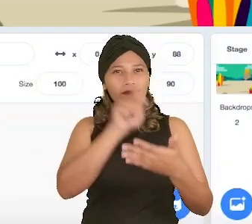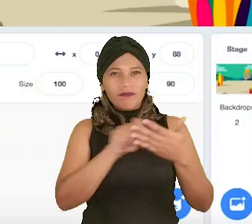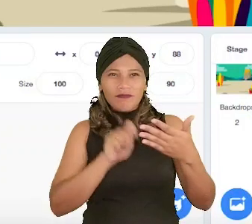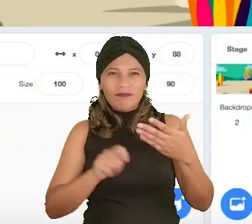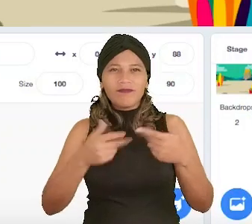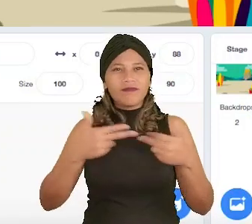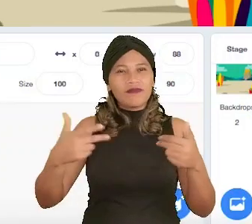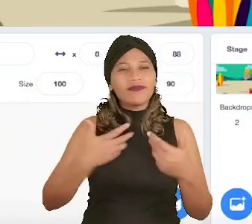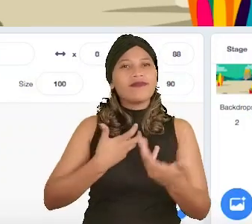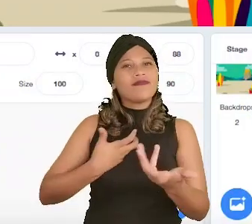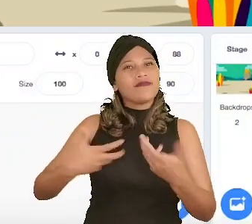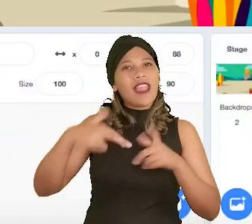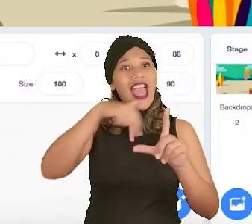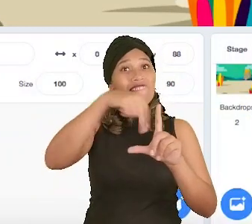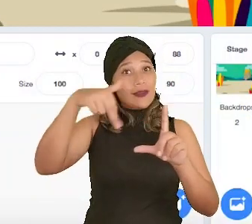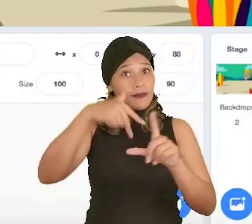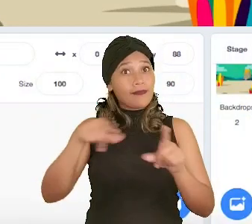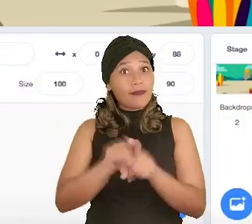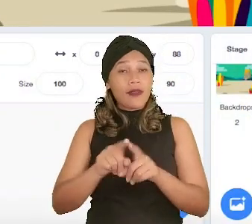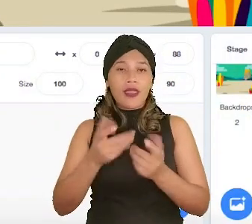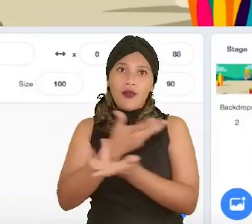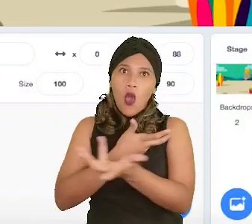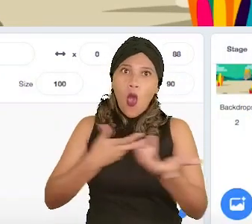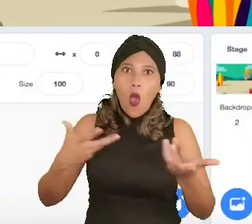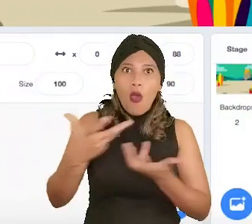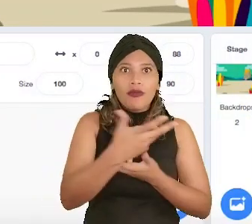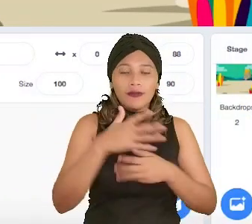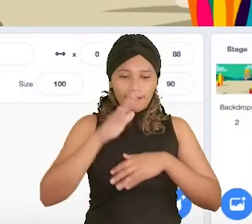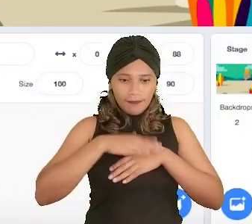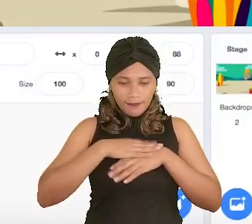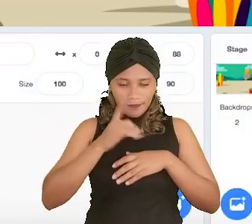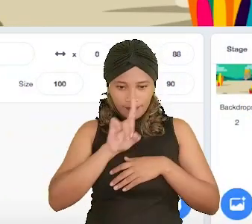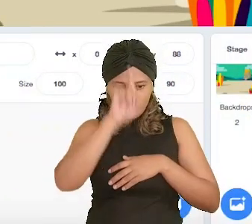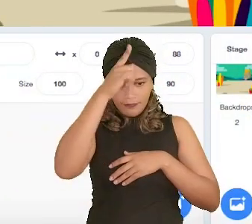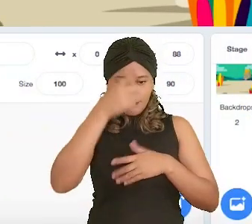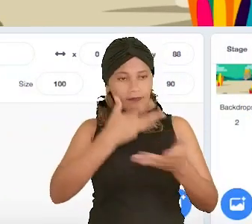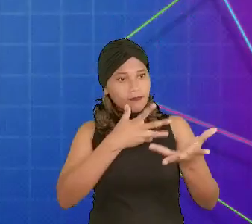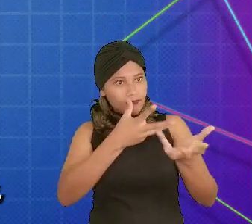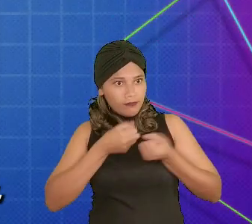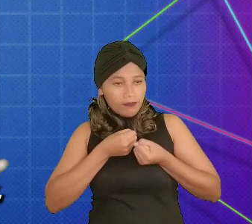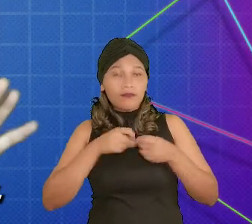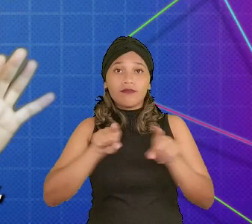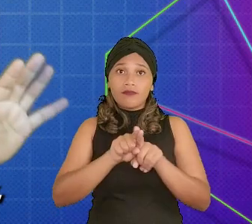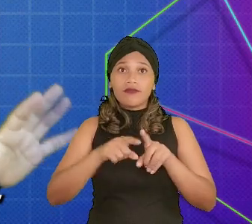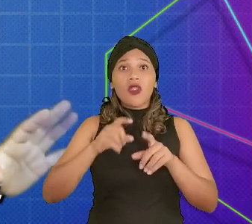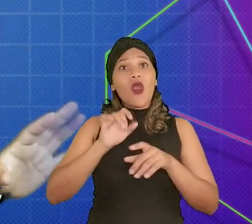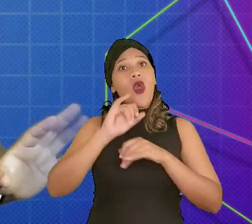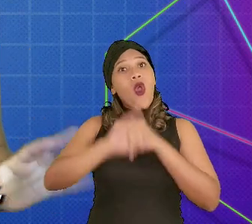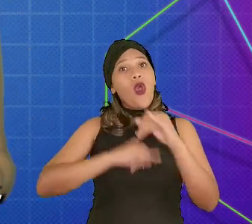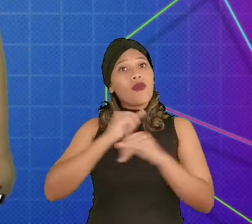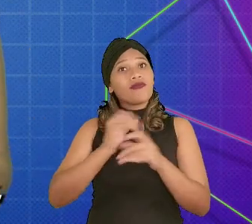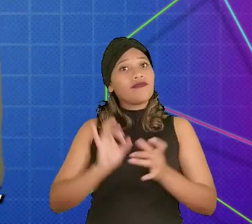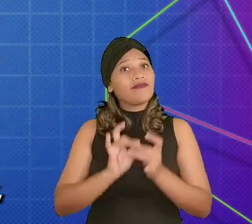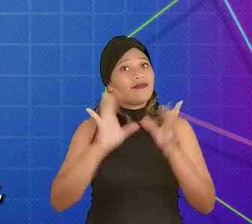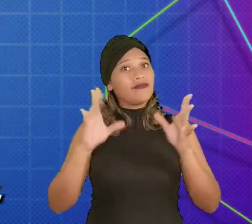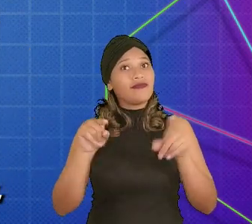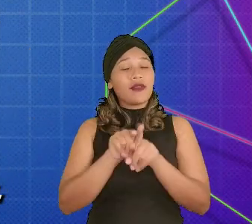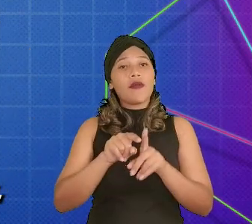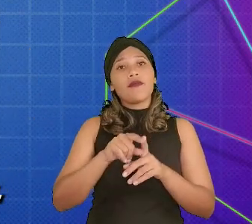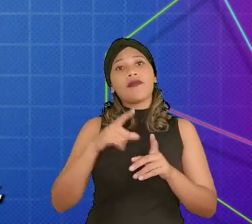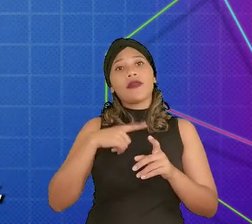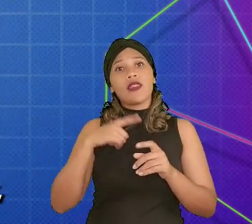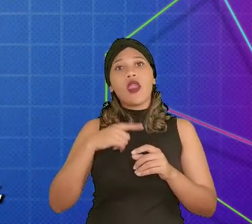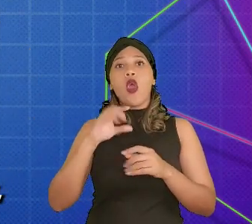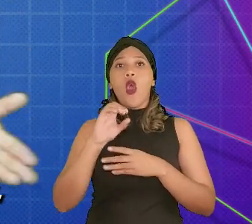e animações interativas e compartilhar suas criações com pessoas de todo o mundo. Disponível online e com uma aplicação